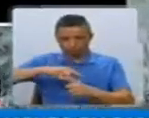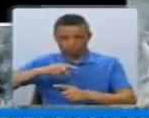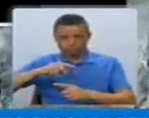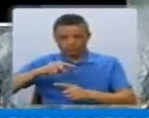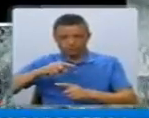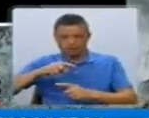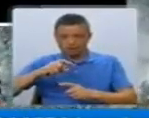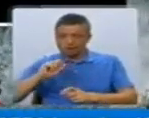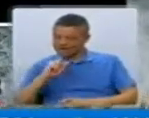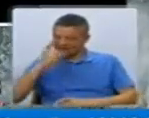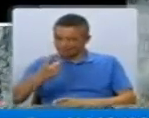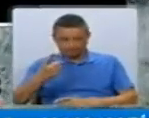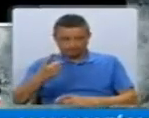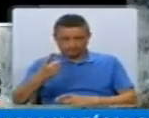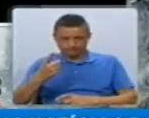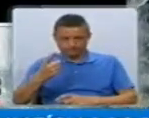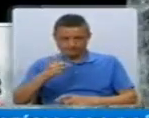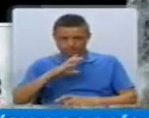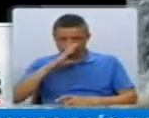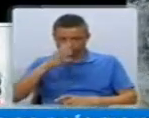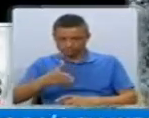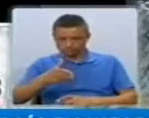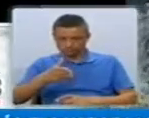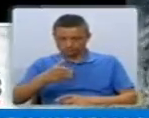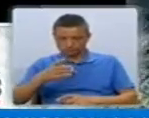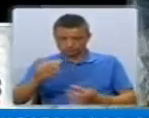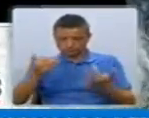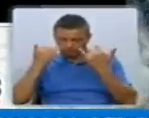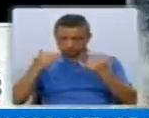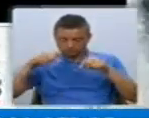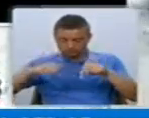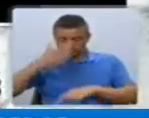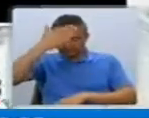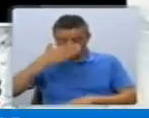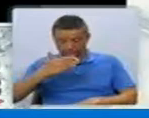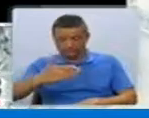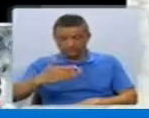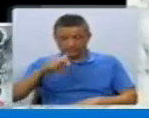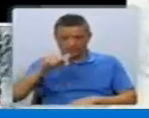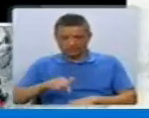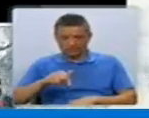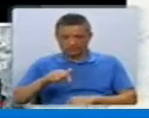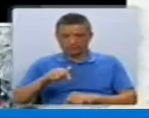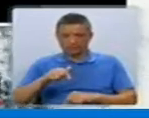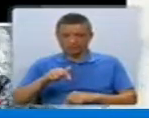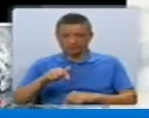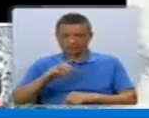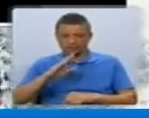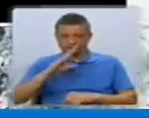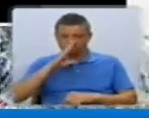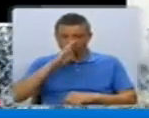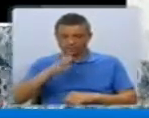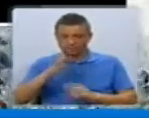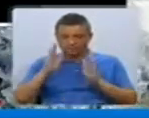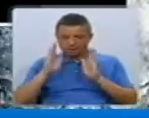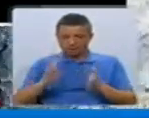milissegundos. São, portanto, corpos extremamente exóticos. E foi notícia esta semana que este pulsar, devido precisamente